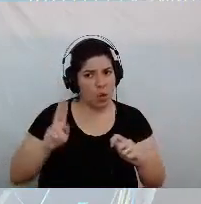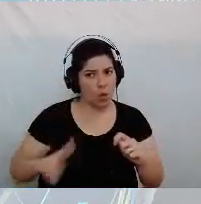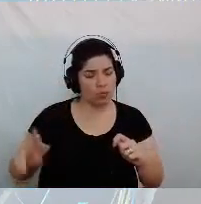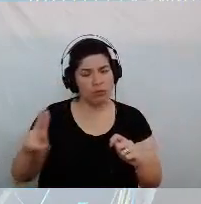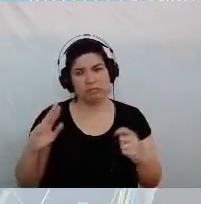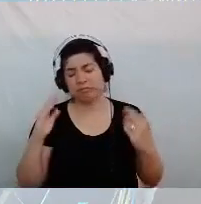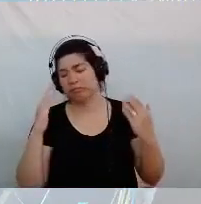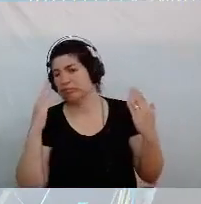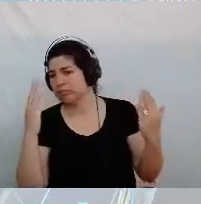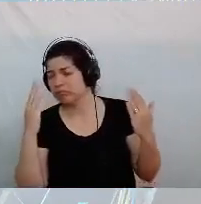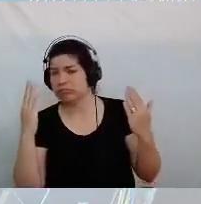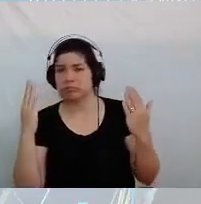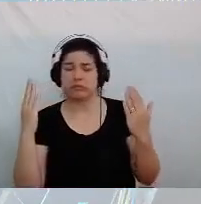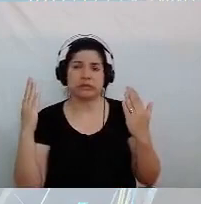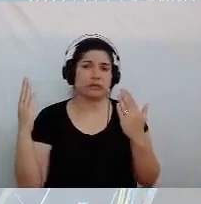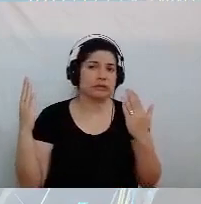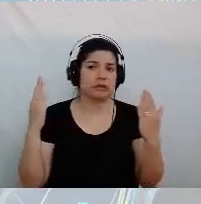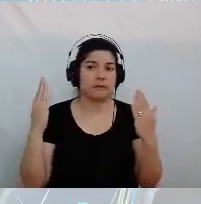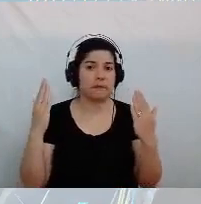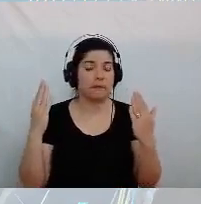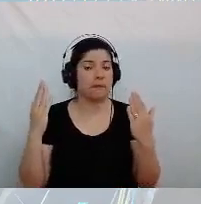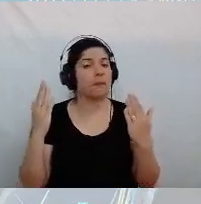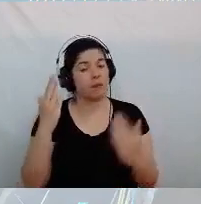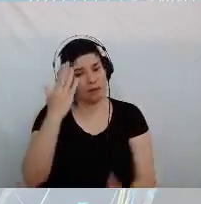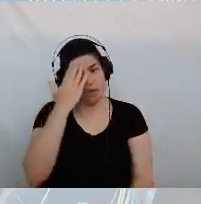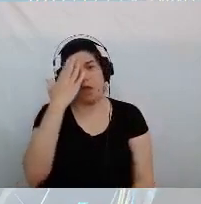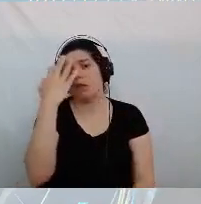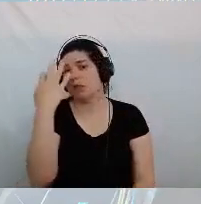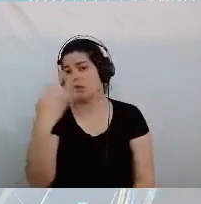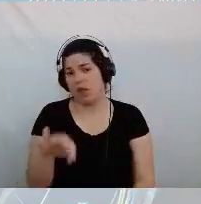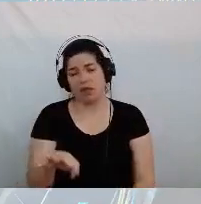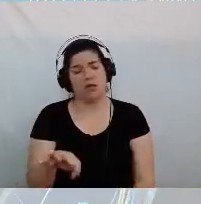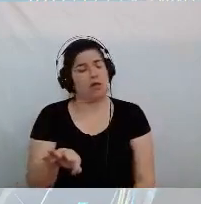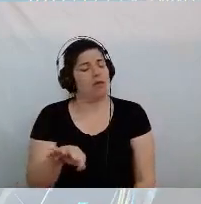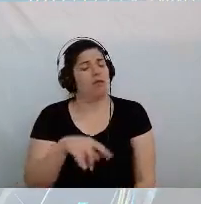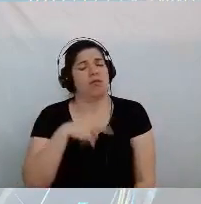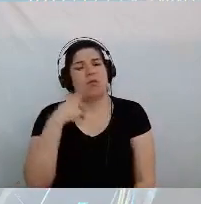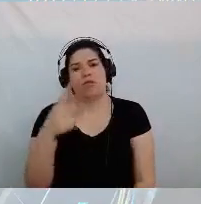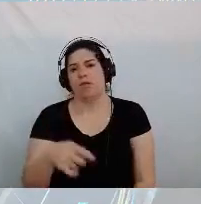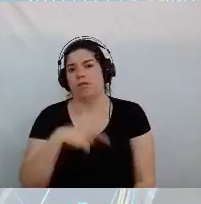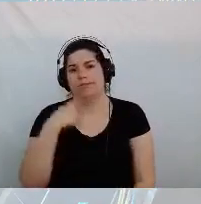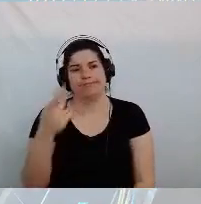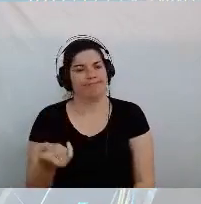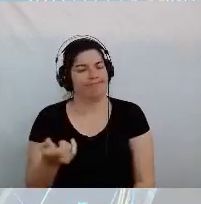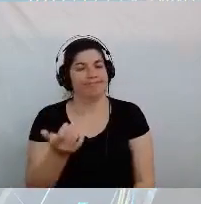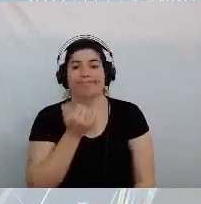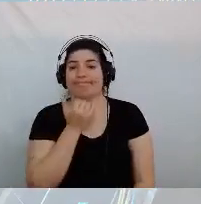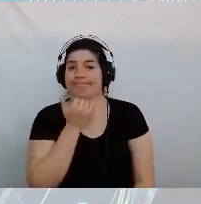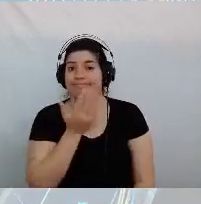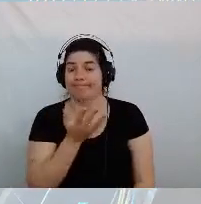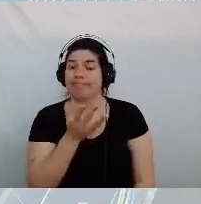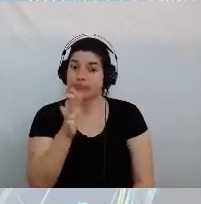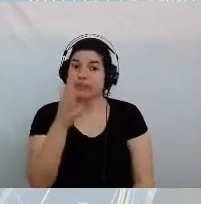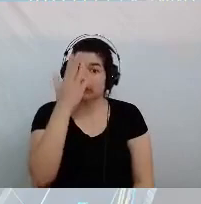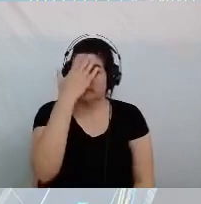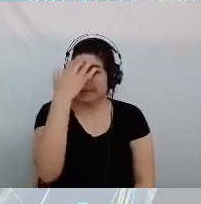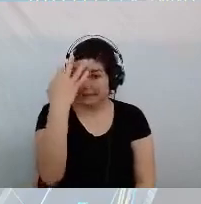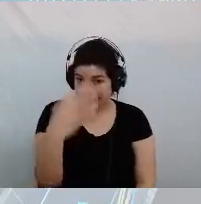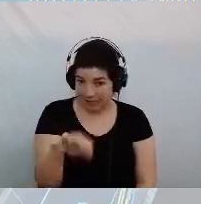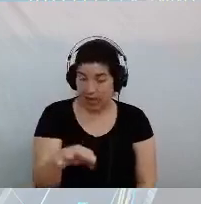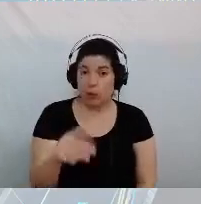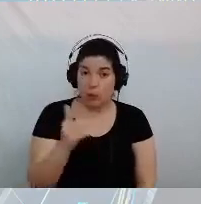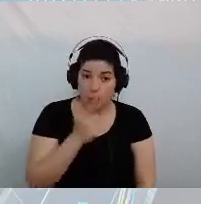essa dúvida aí eu tenho a certeza de que ele não aguenta se eventualmente você tem quase certeza de que ele aguenta daí existe a